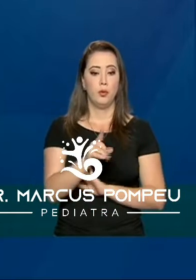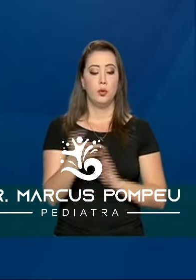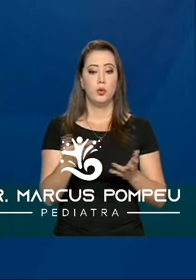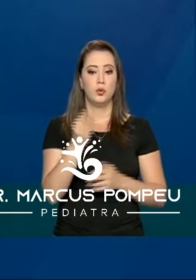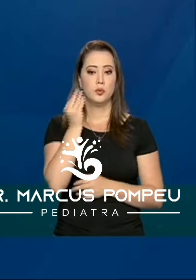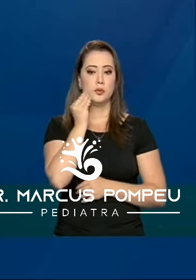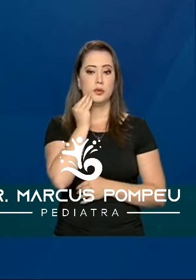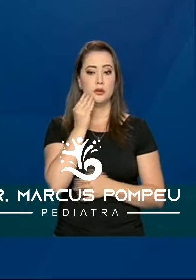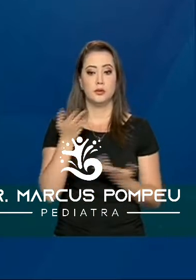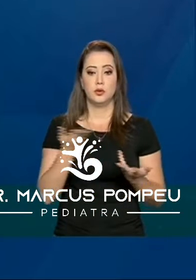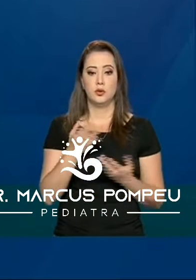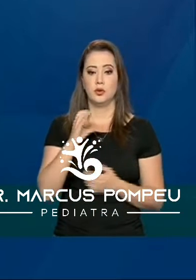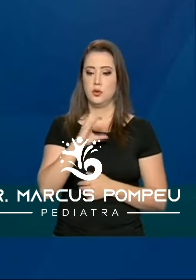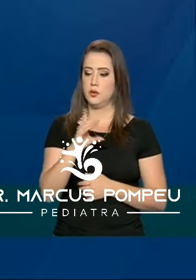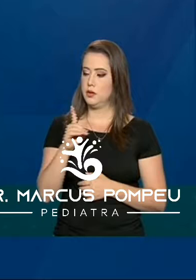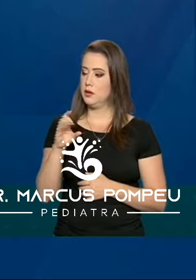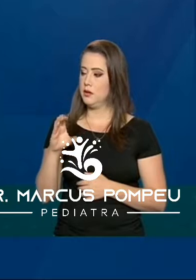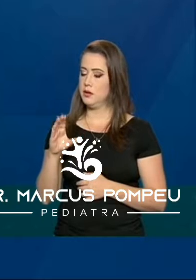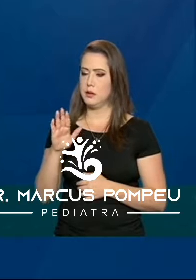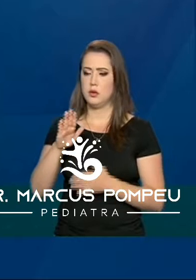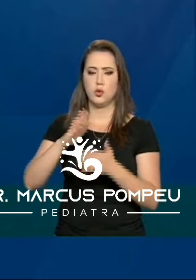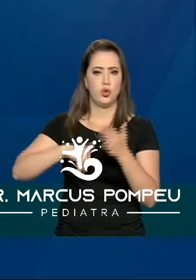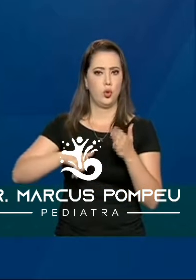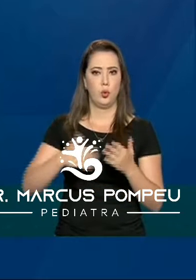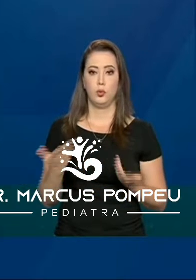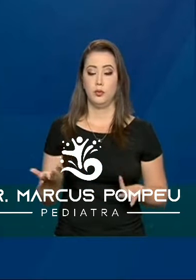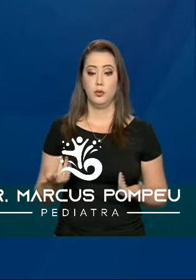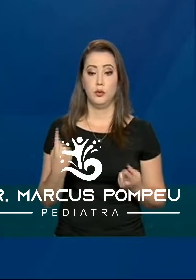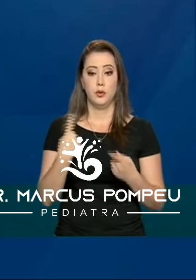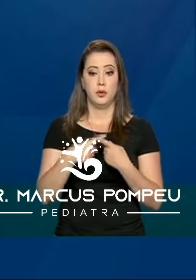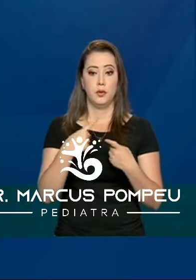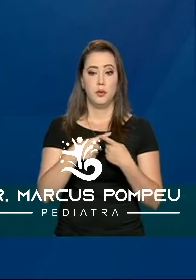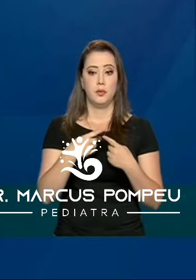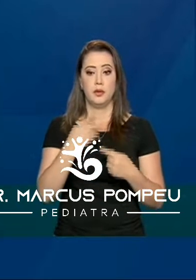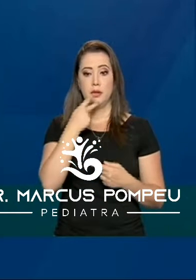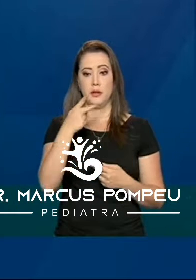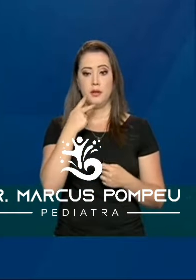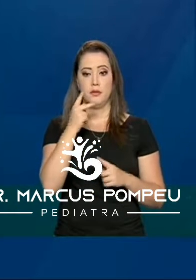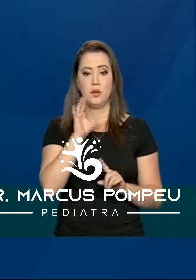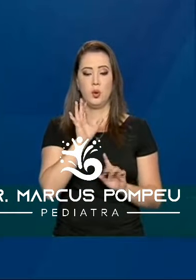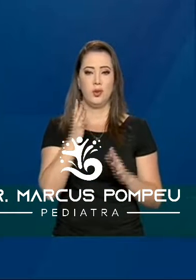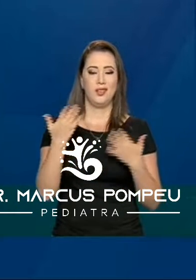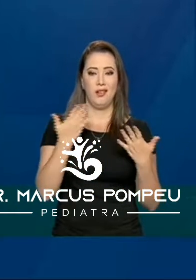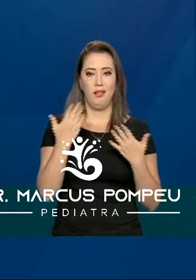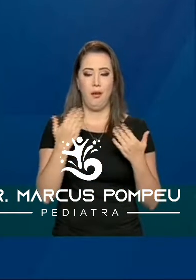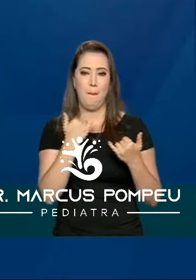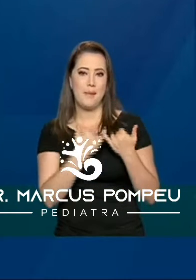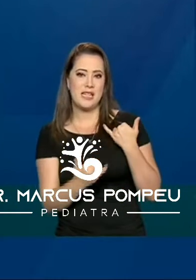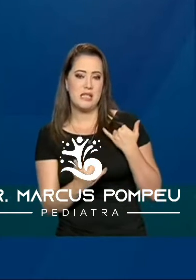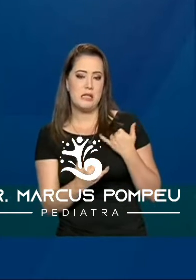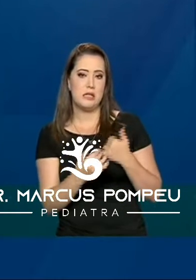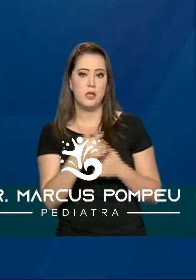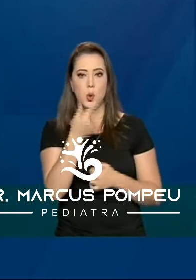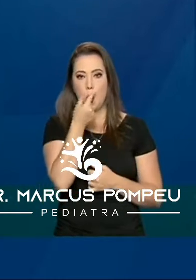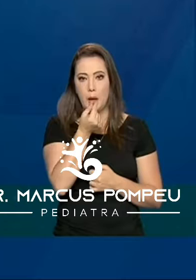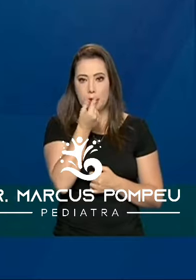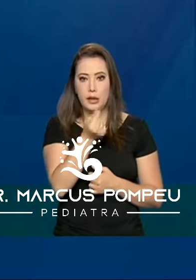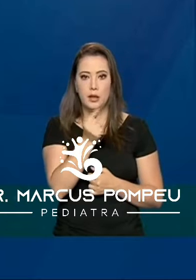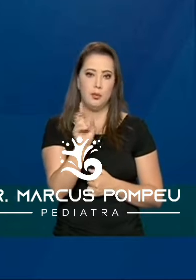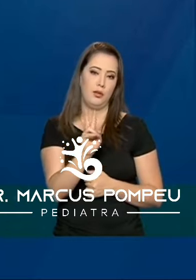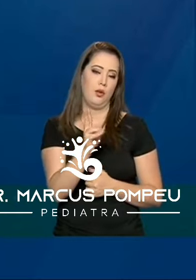hoje o CDC mandou tirar. Ele disse que bate muito com influenza, então ele não é tão confiável